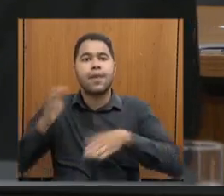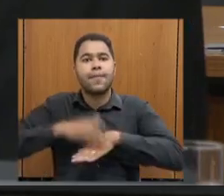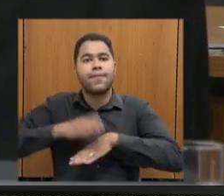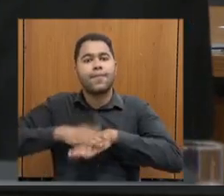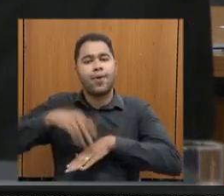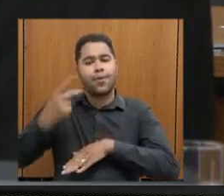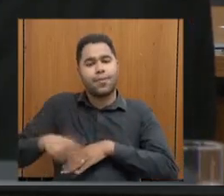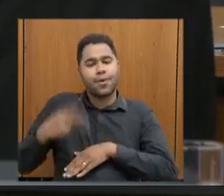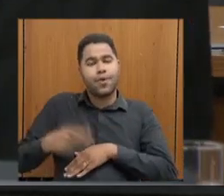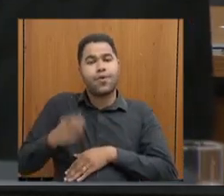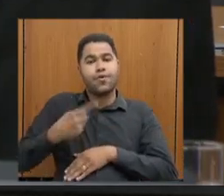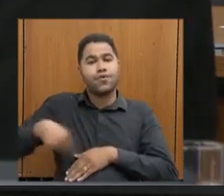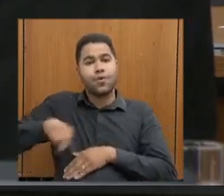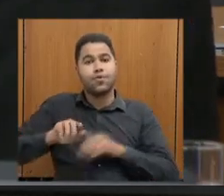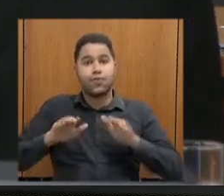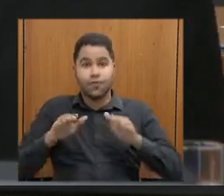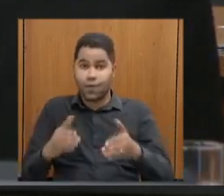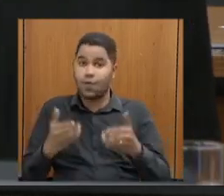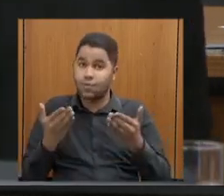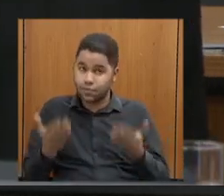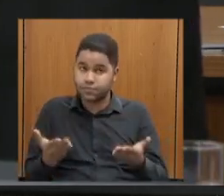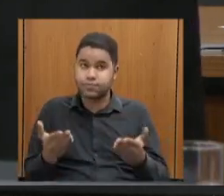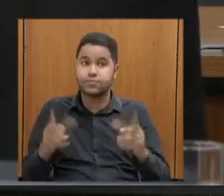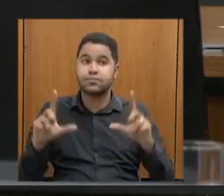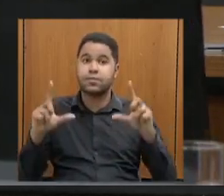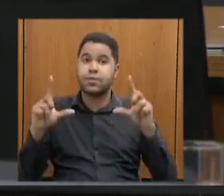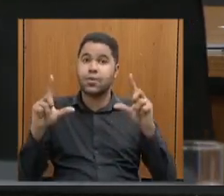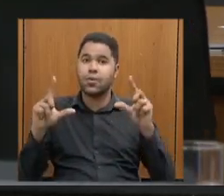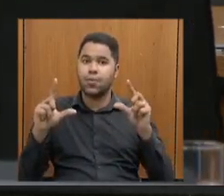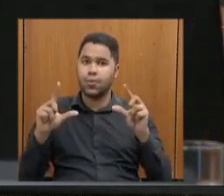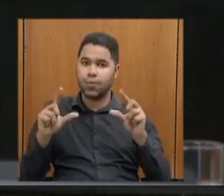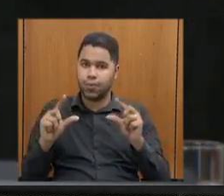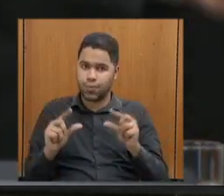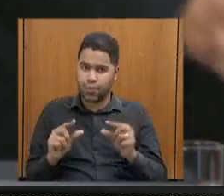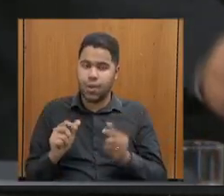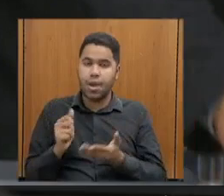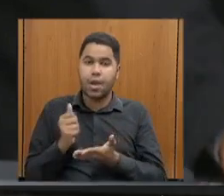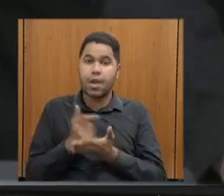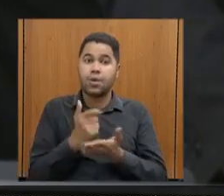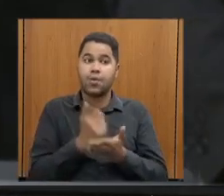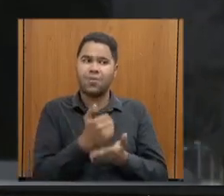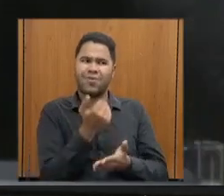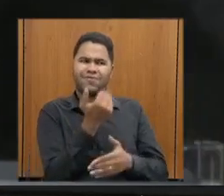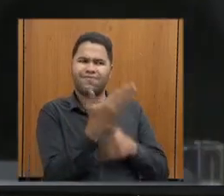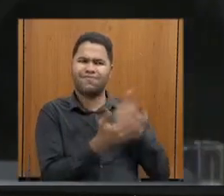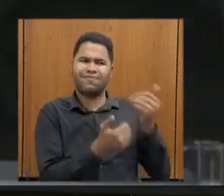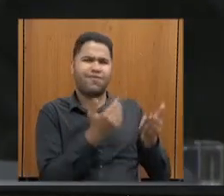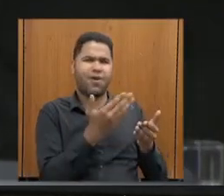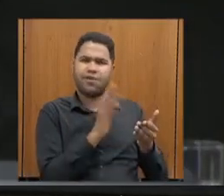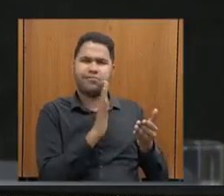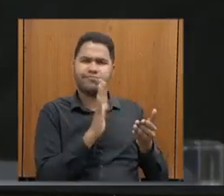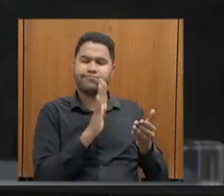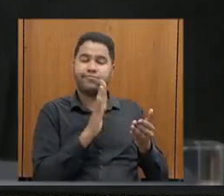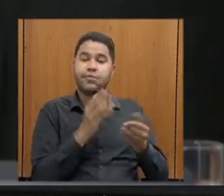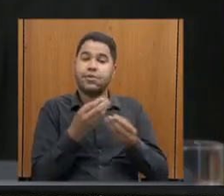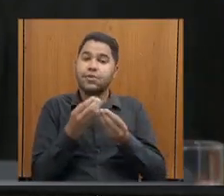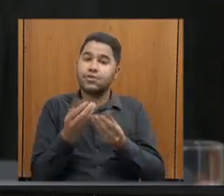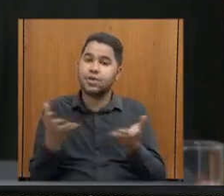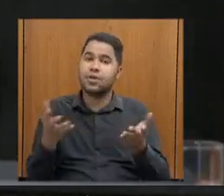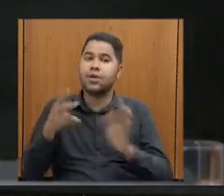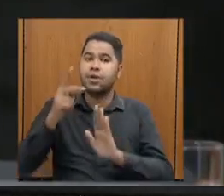própria então o nosso objetivo a diminuir a compra de energia de terceiros e gerar